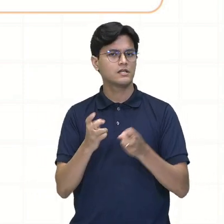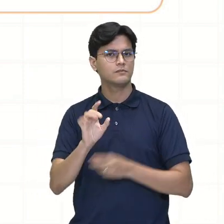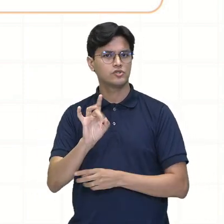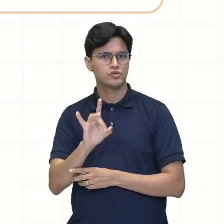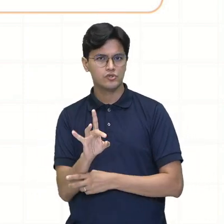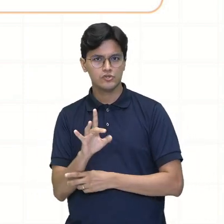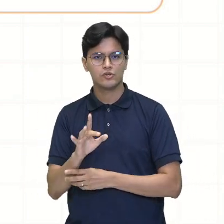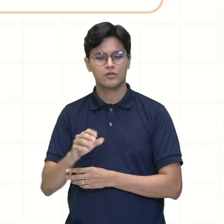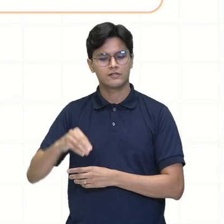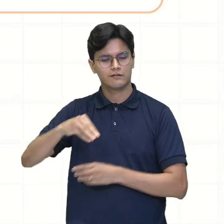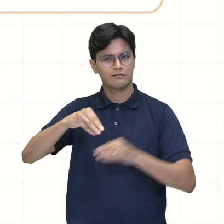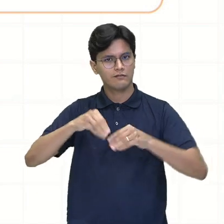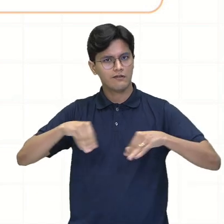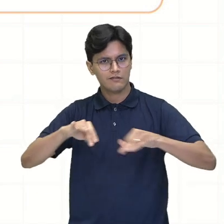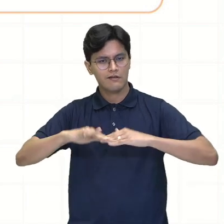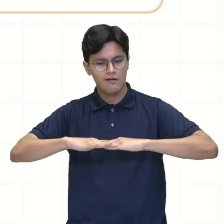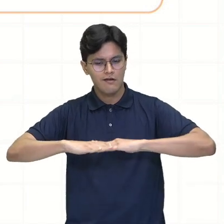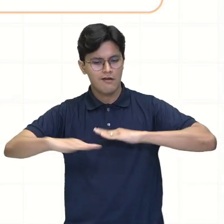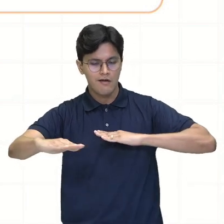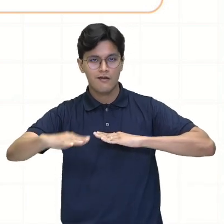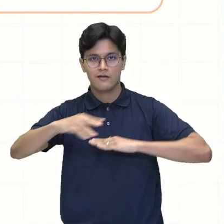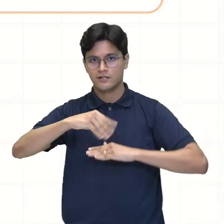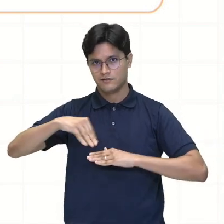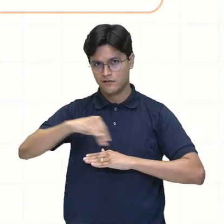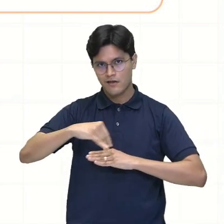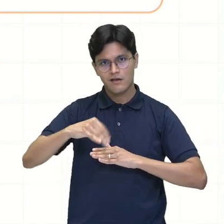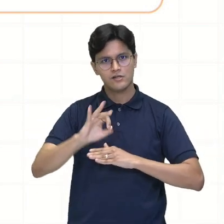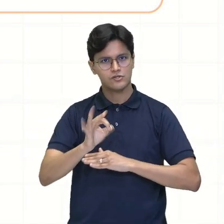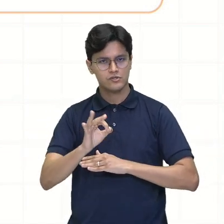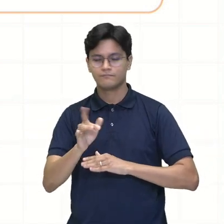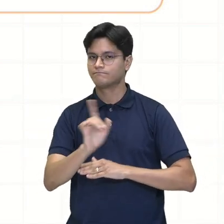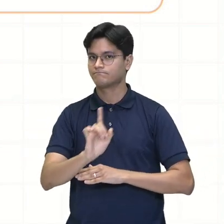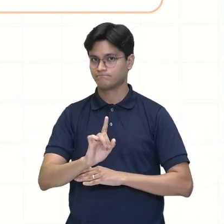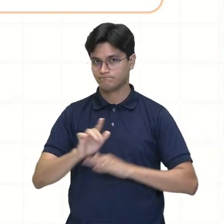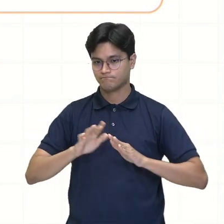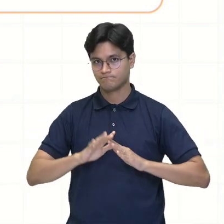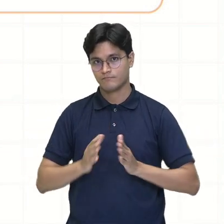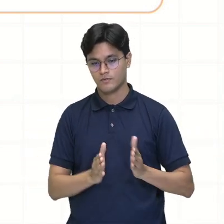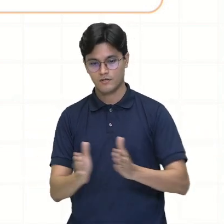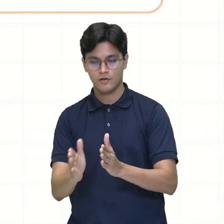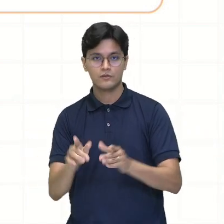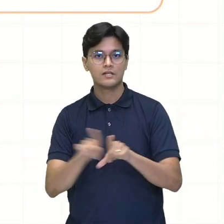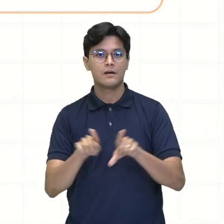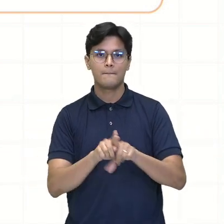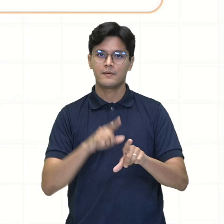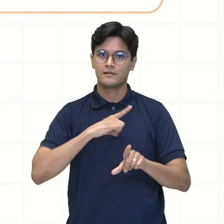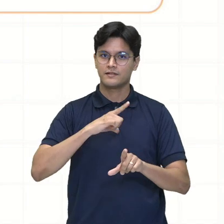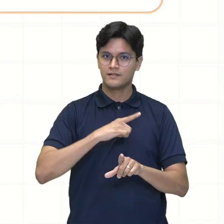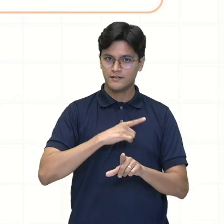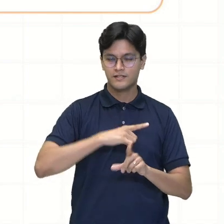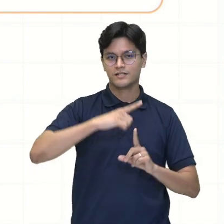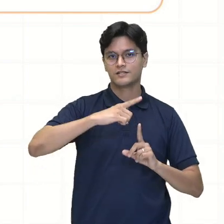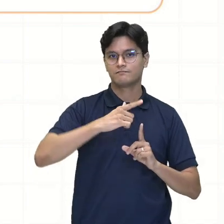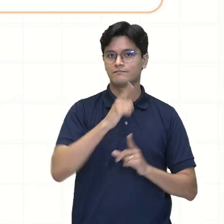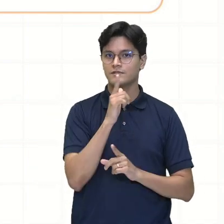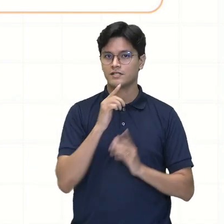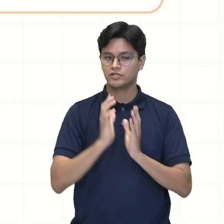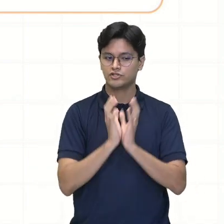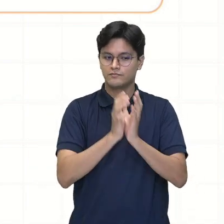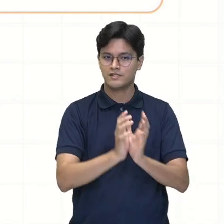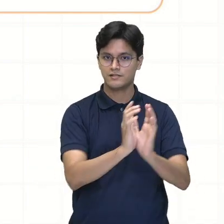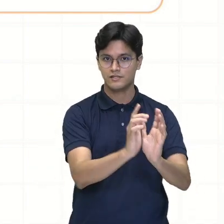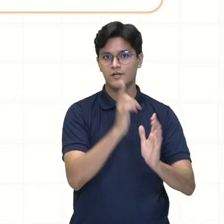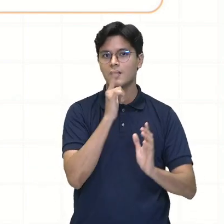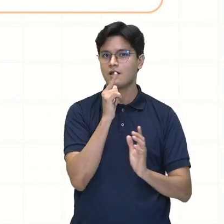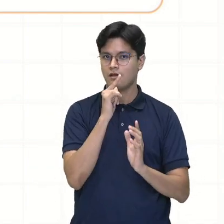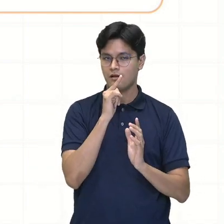ou seja, rotas aqui por via terrestre, tá? Nós tínhamos também as rotas por via marítima, e isso